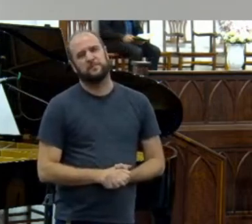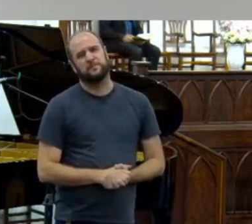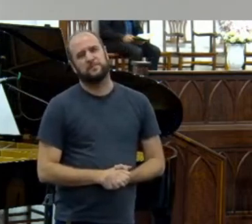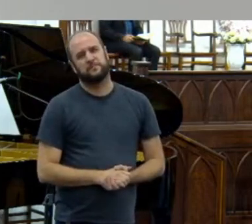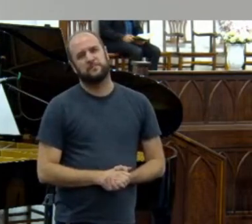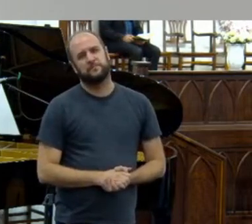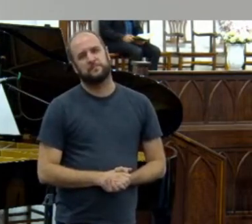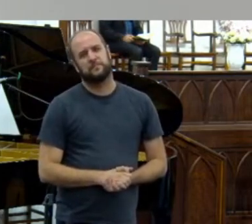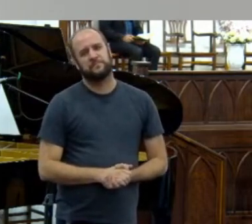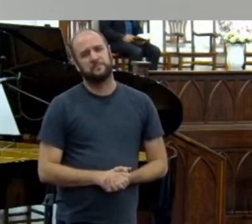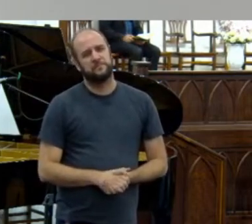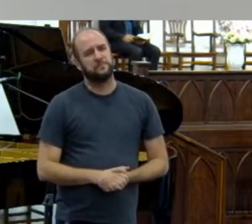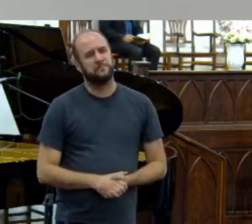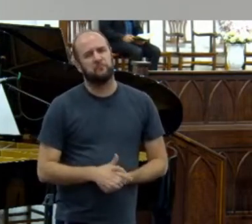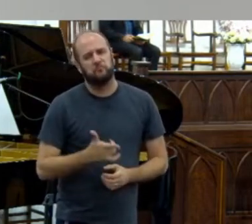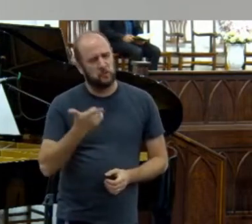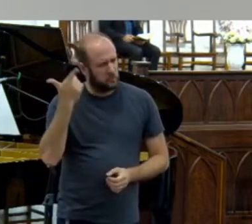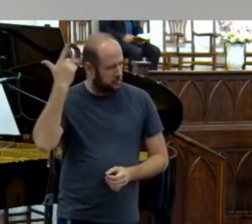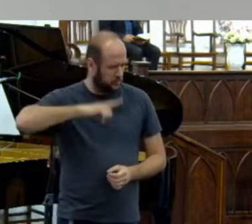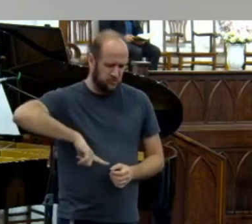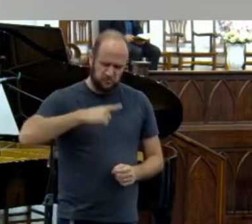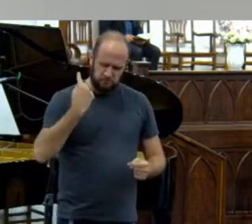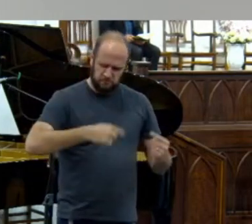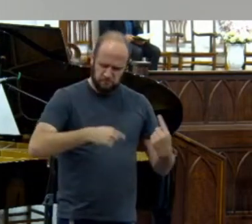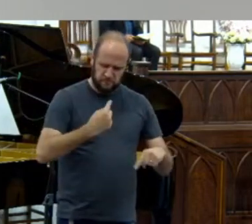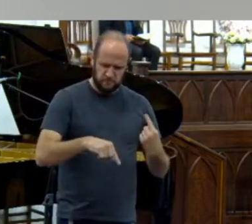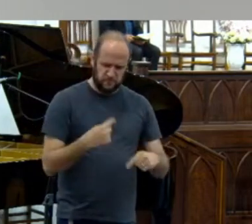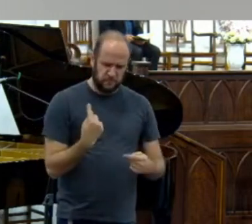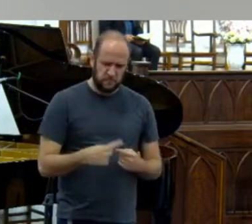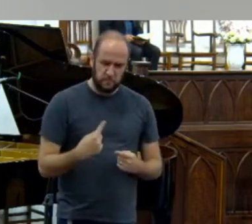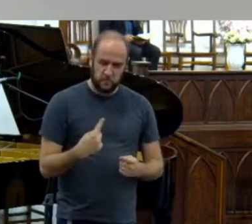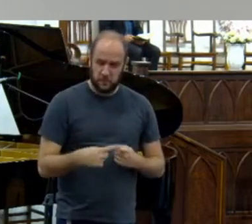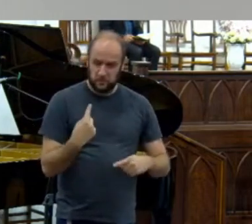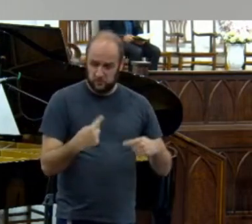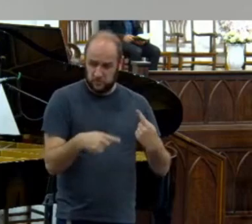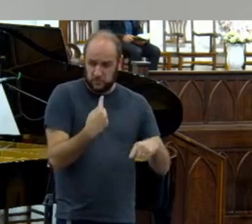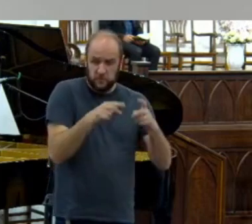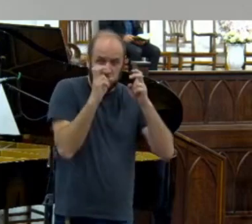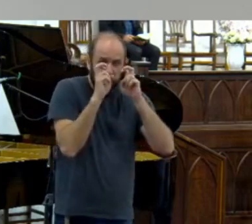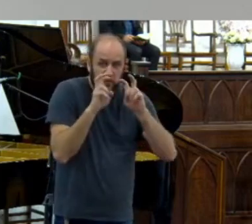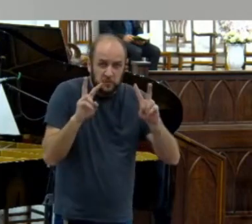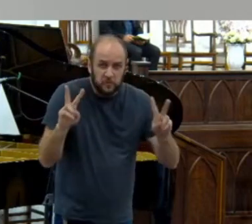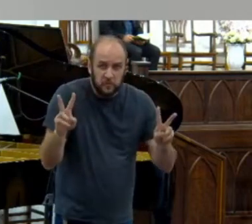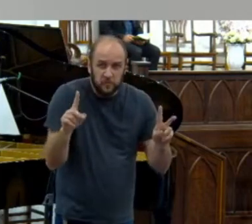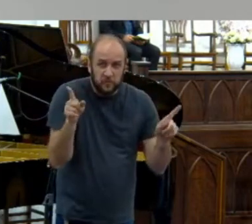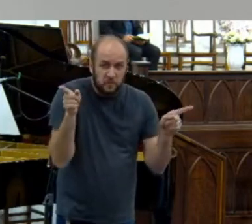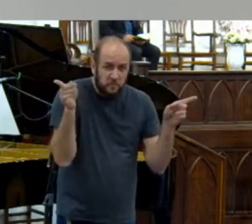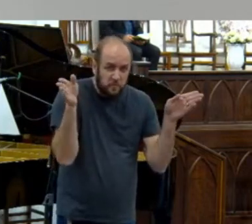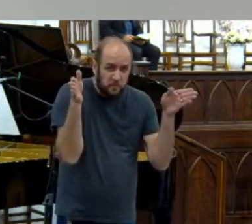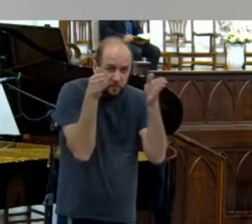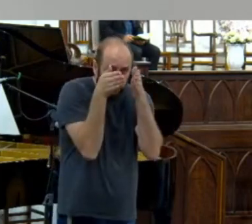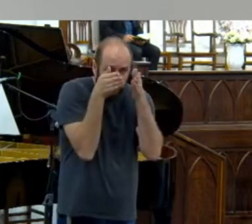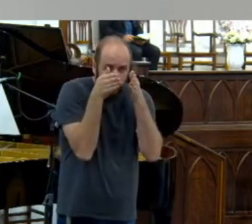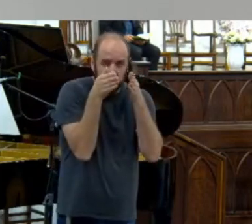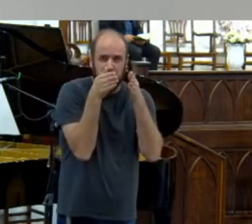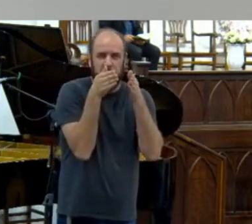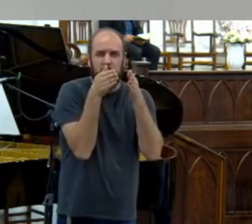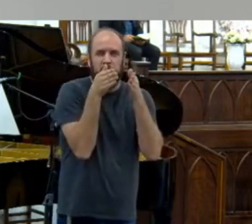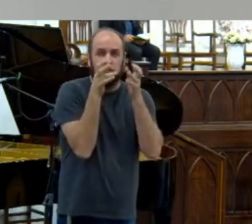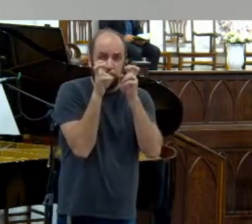Tu não tens capacidade de discutir isso comigo porque a tua capacidade de ver é pequena. Além da